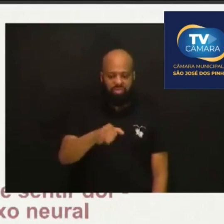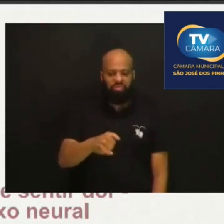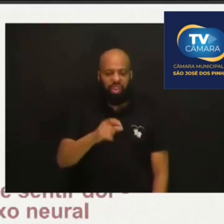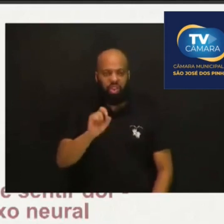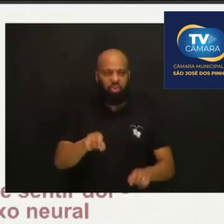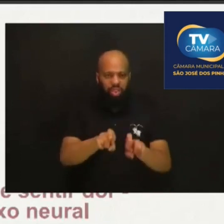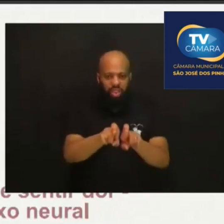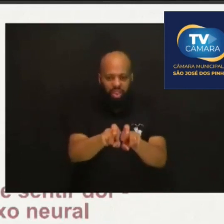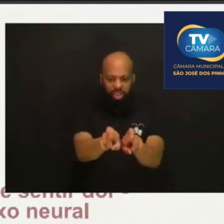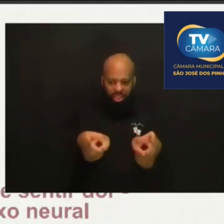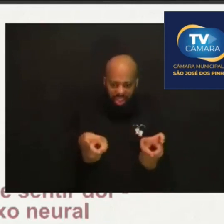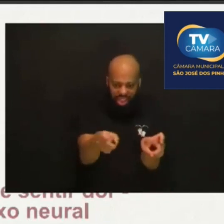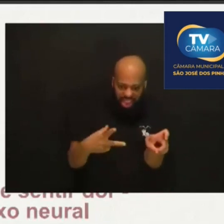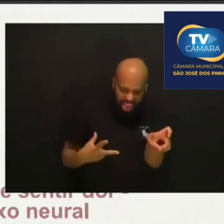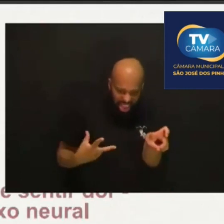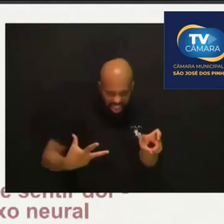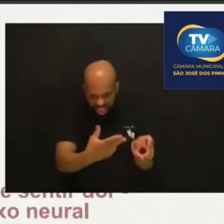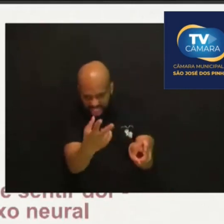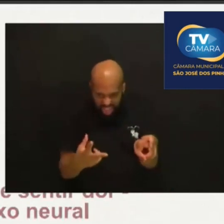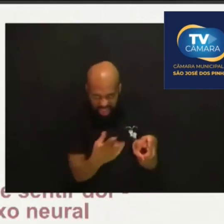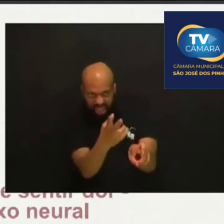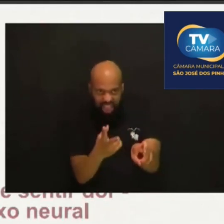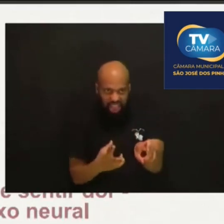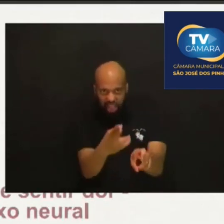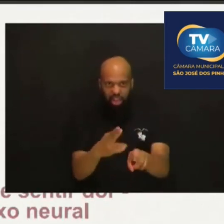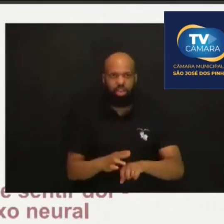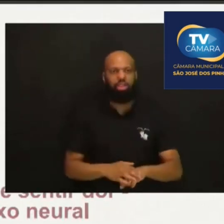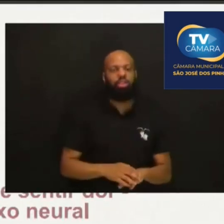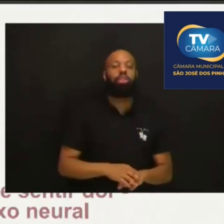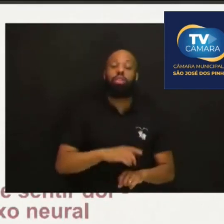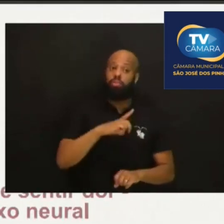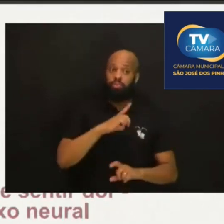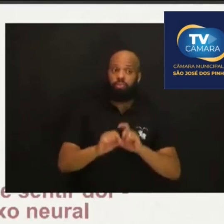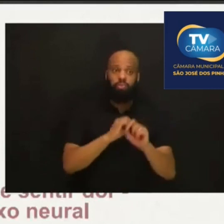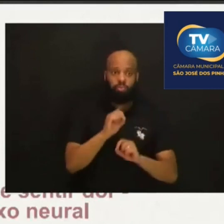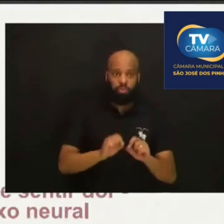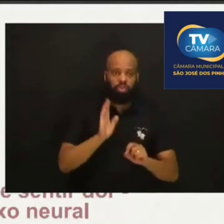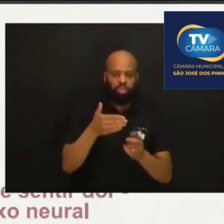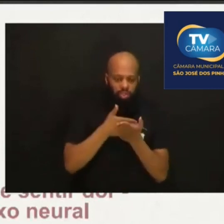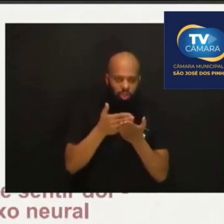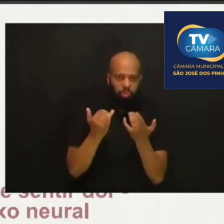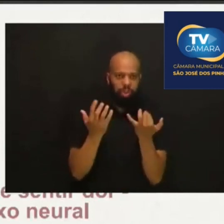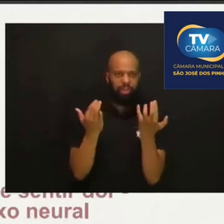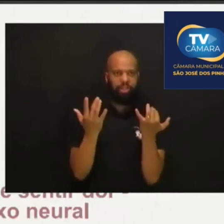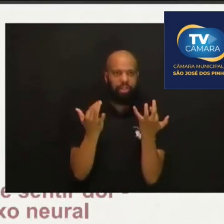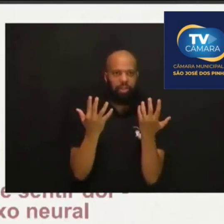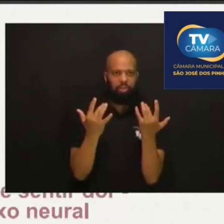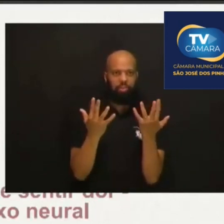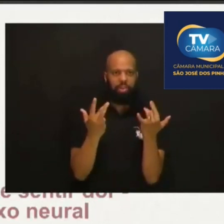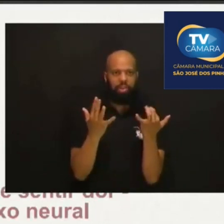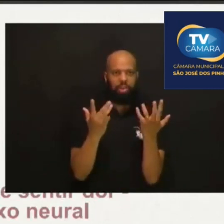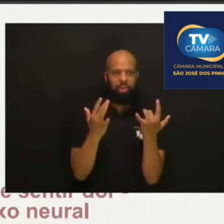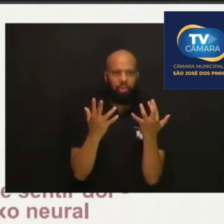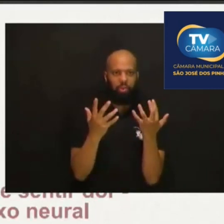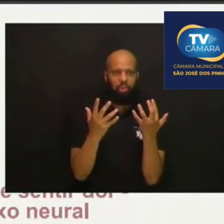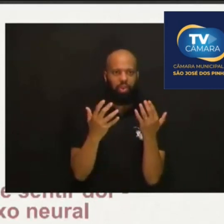a partir da 8ª semana. Existem os primórdios dos dedos na mão. Então, a mão deixa de ser